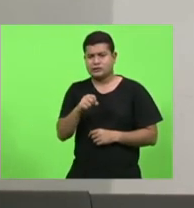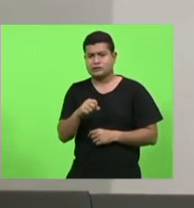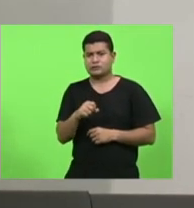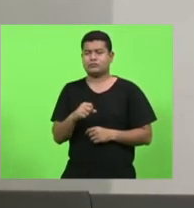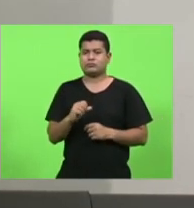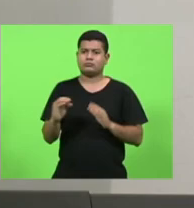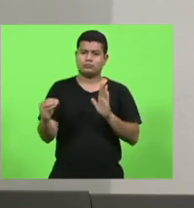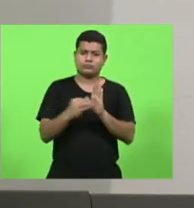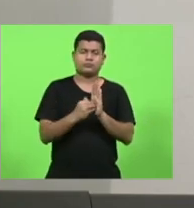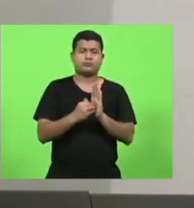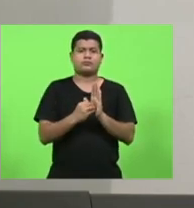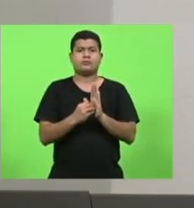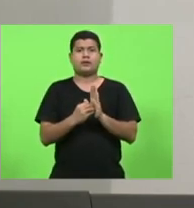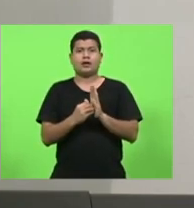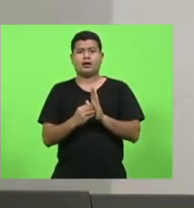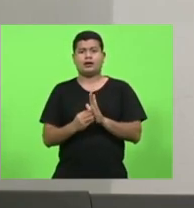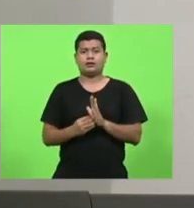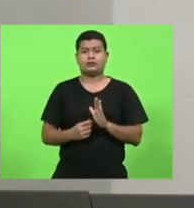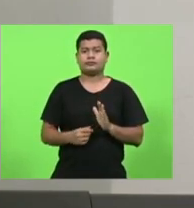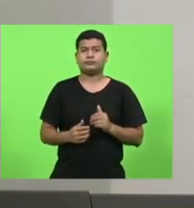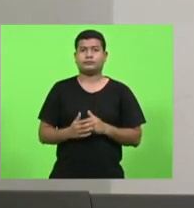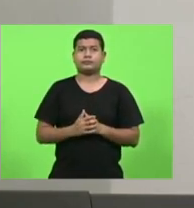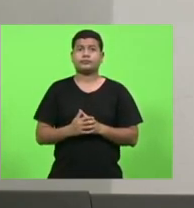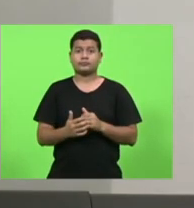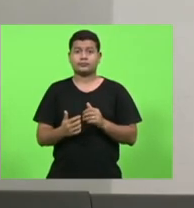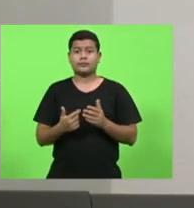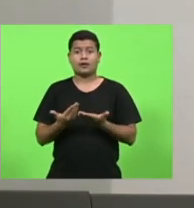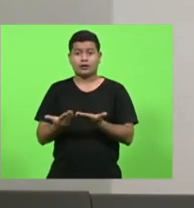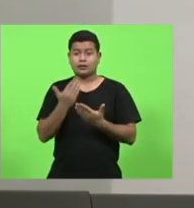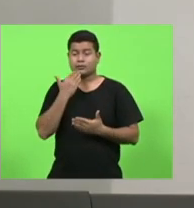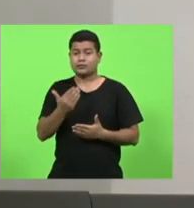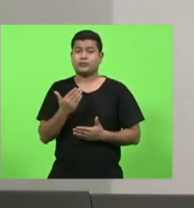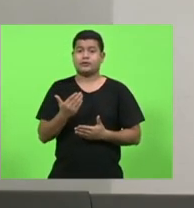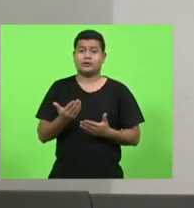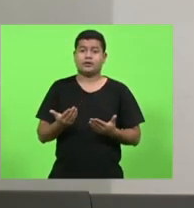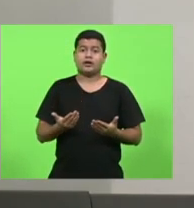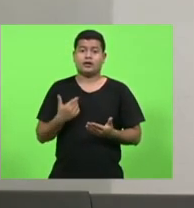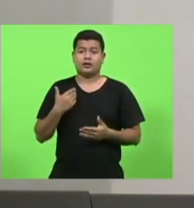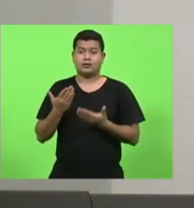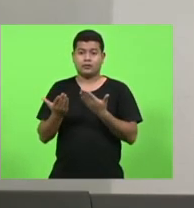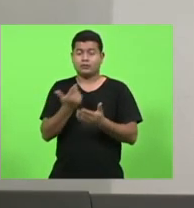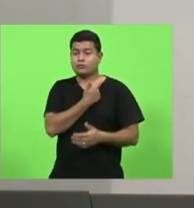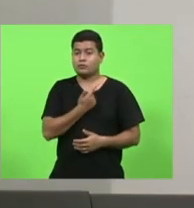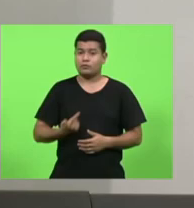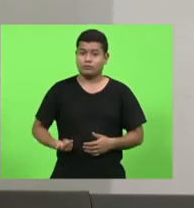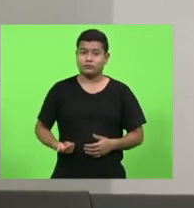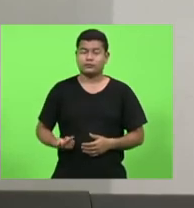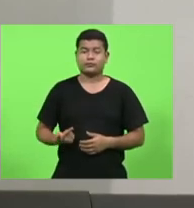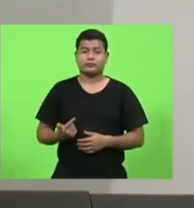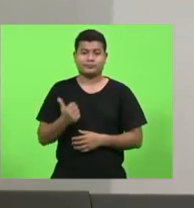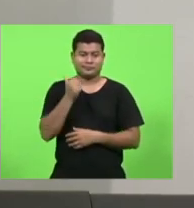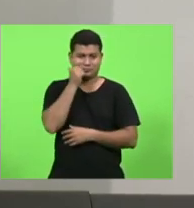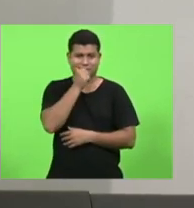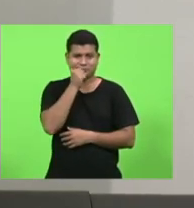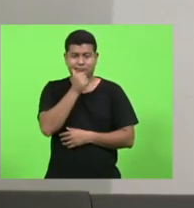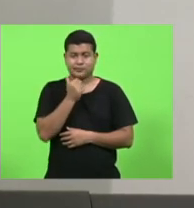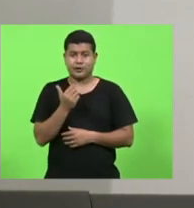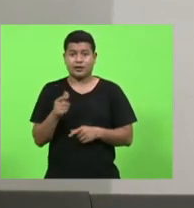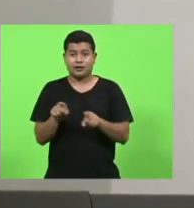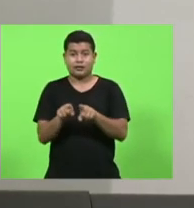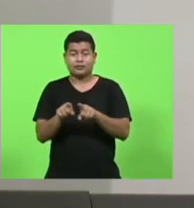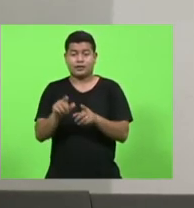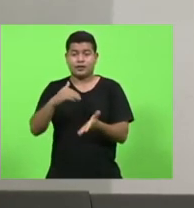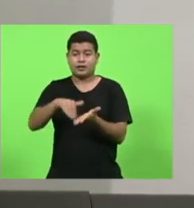colocado dentro dessa solicitação que será feita ao governo, a governadora e também a secretária de